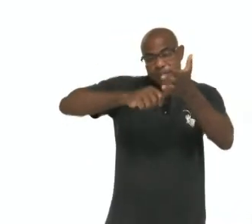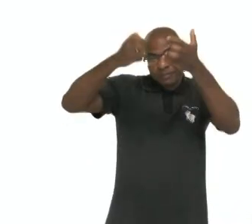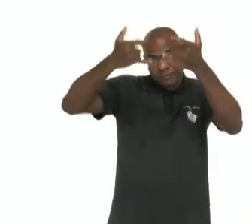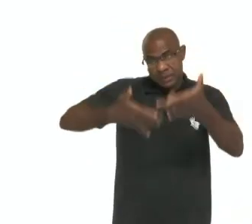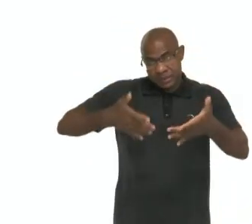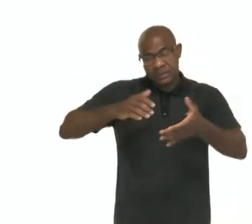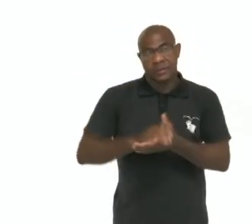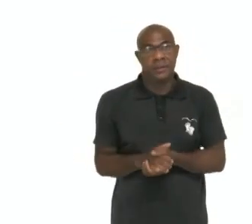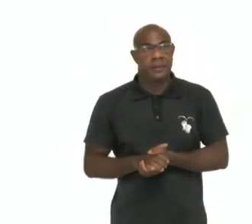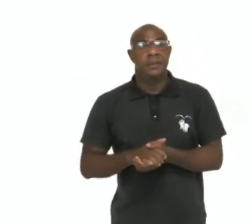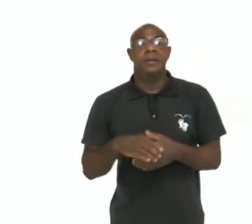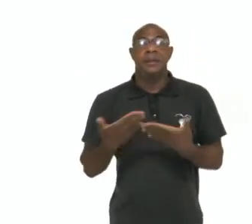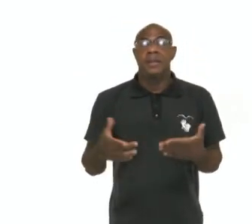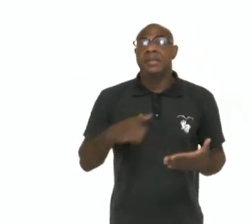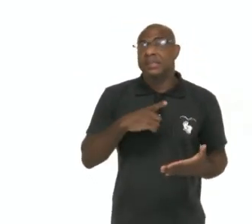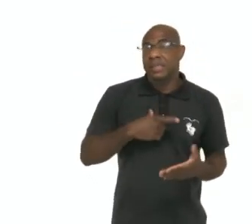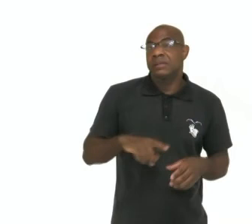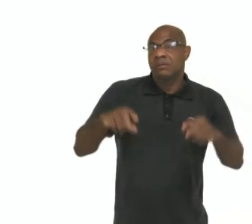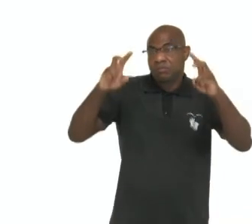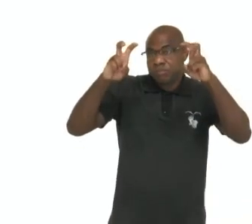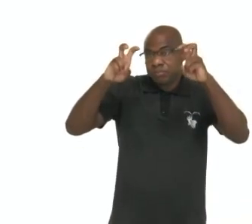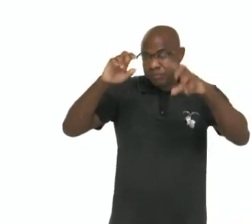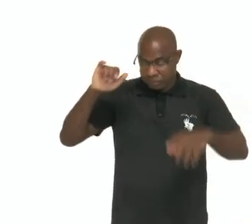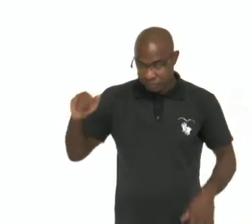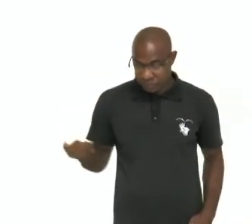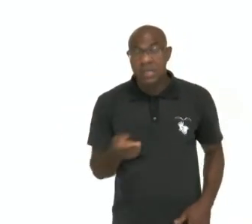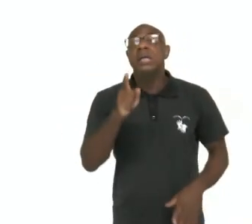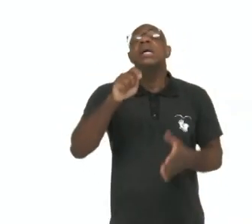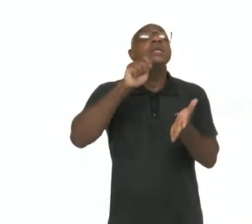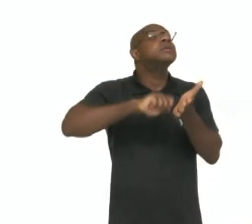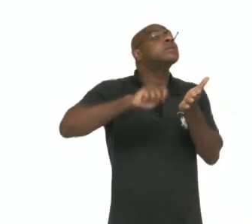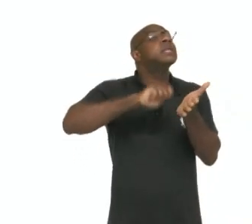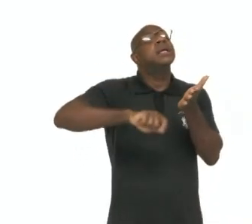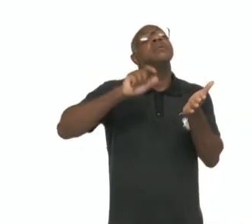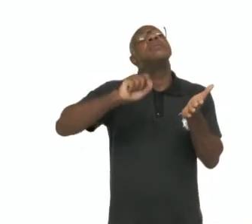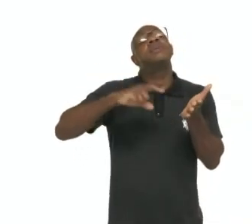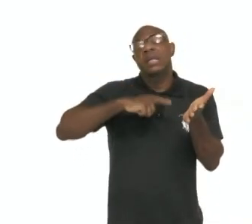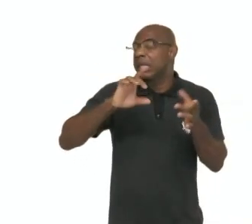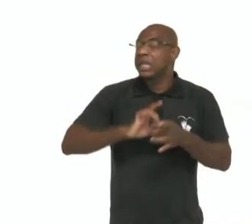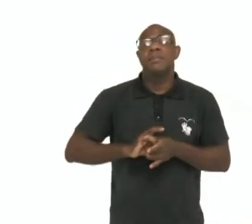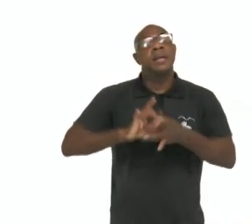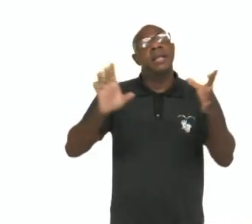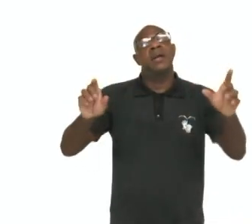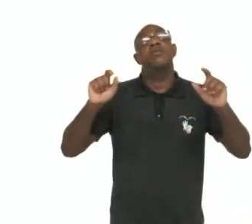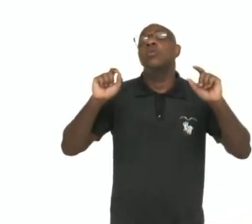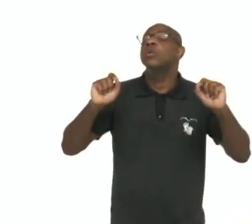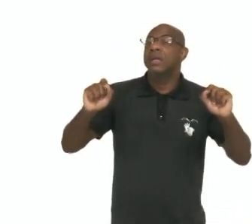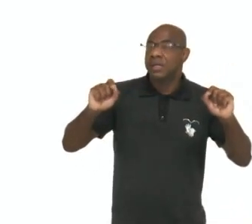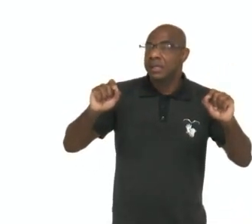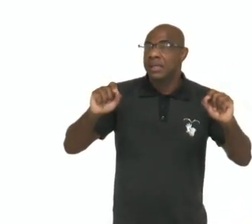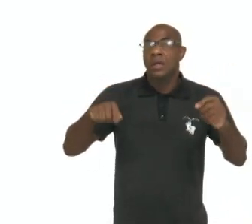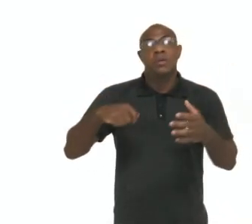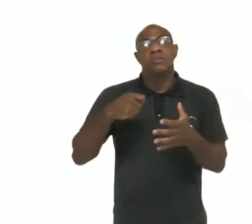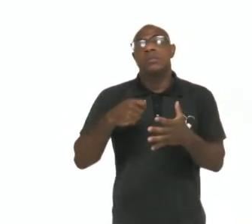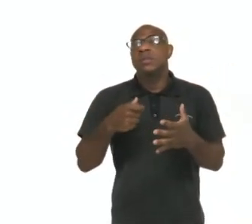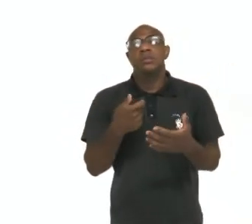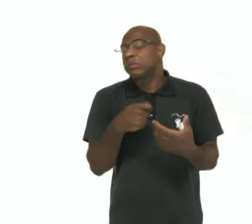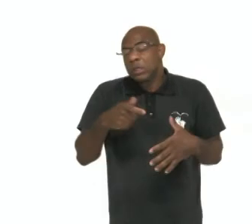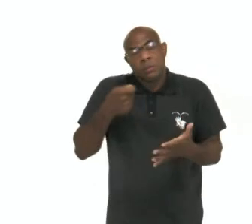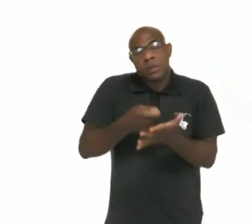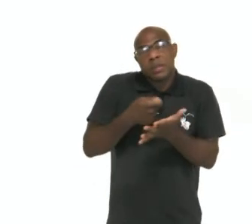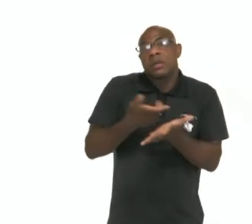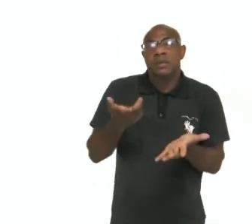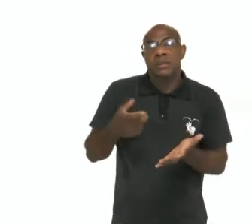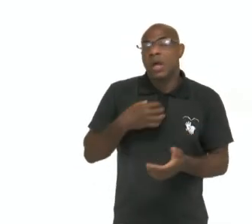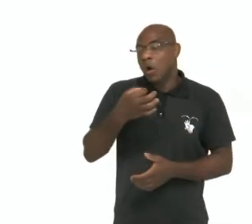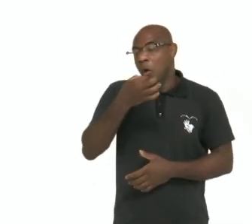ou seja, que causam polêmica. Quem escreve nesta seção tem certa liberdade, desobrigando-se de defender a opinião do